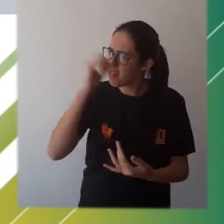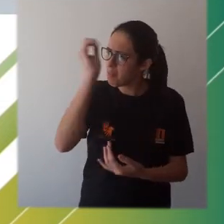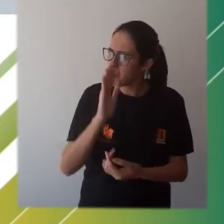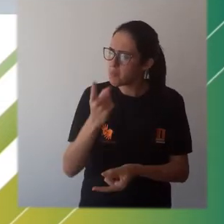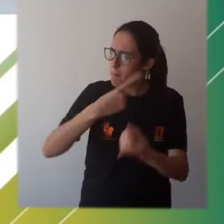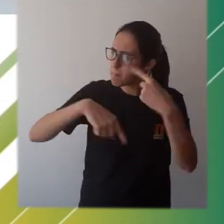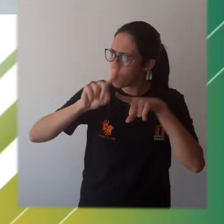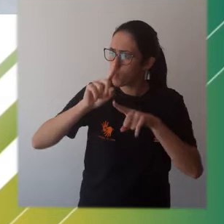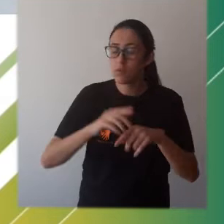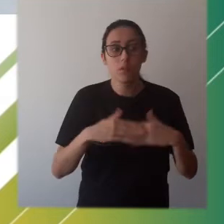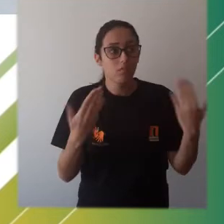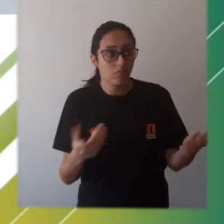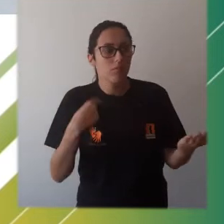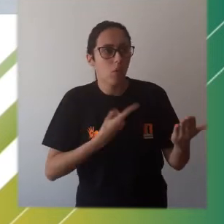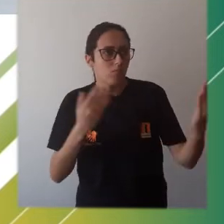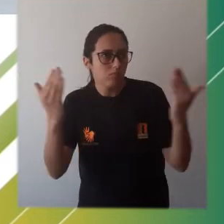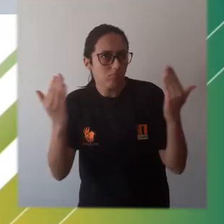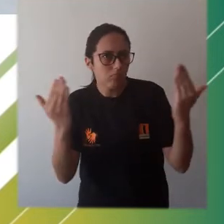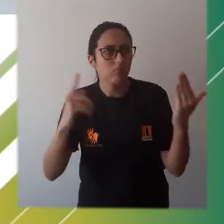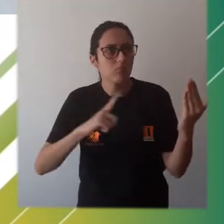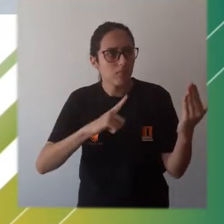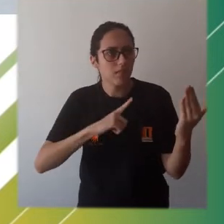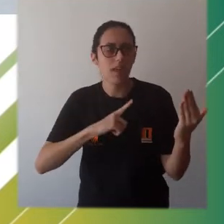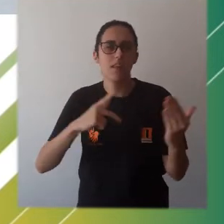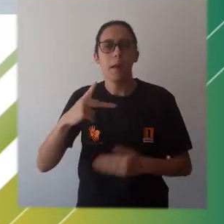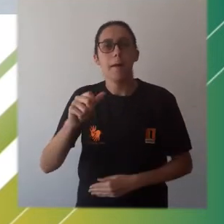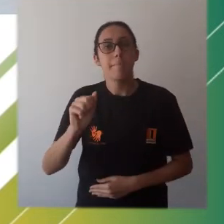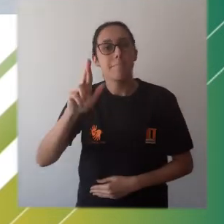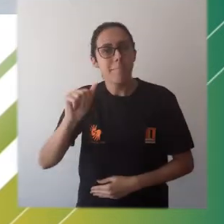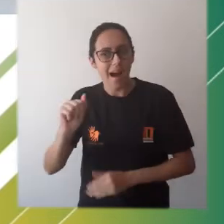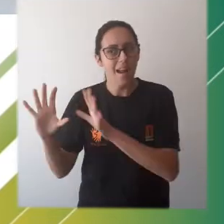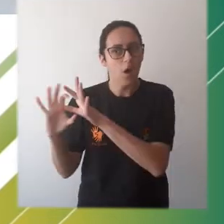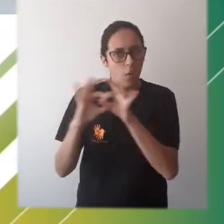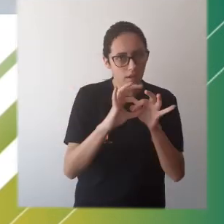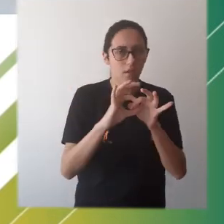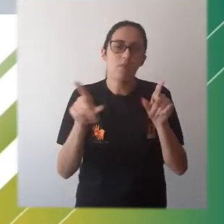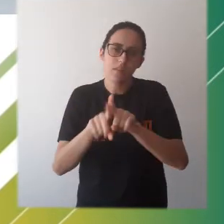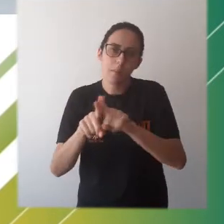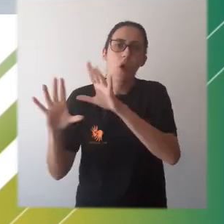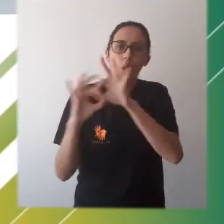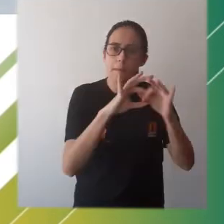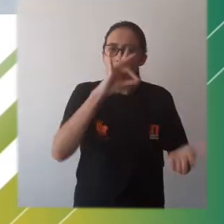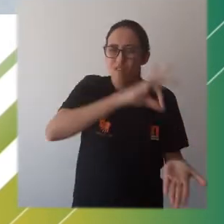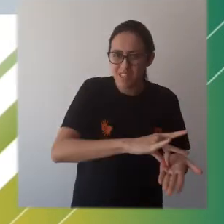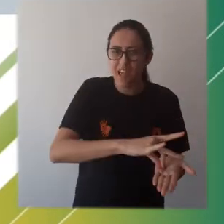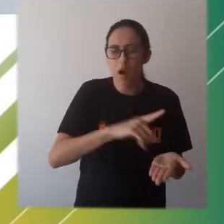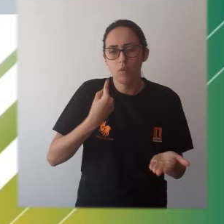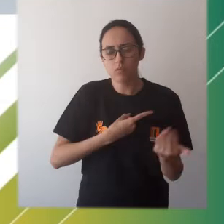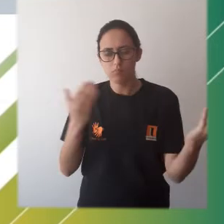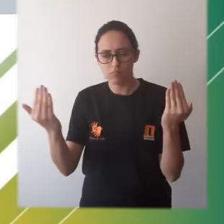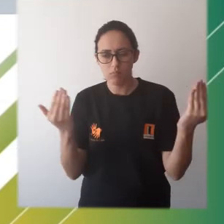isso. Se a gente comparar o movimento paralímpico com o movimento olímpico, é um movimento muito novo, né? Ele é muito jovem